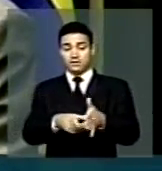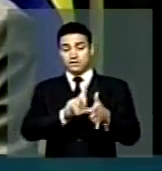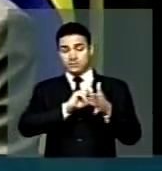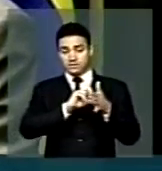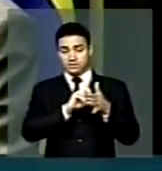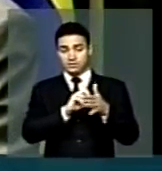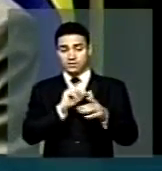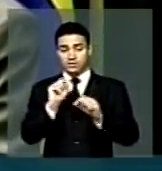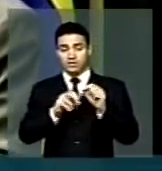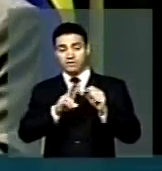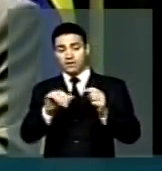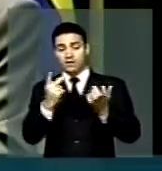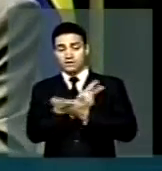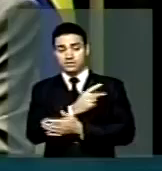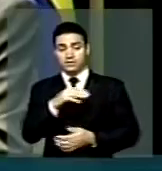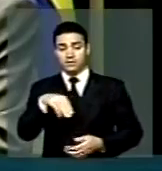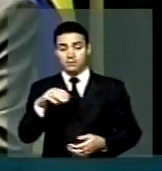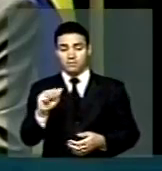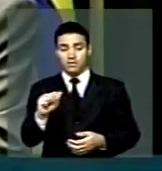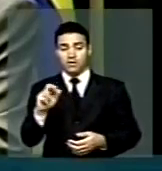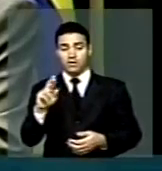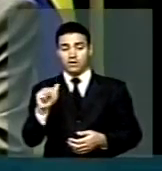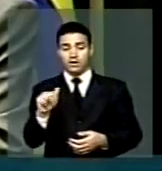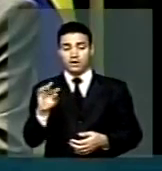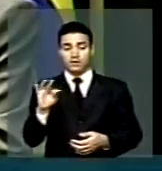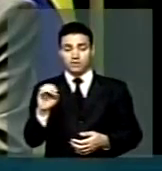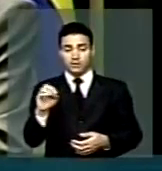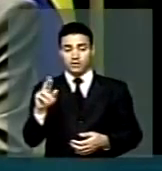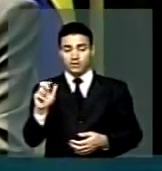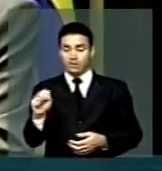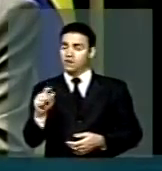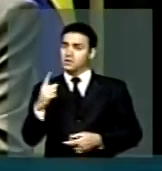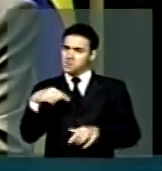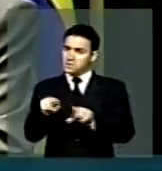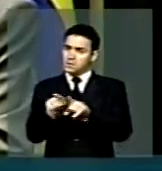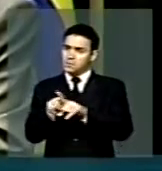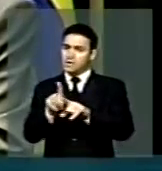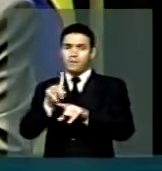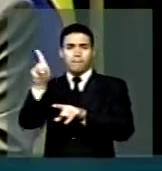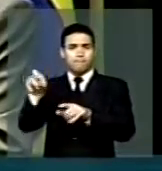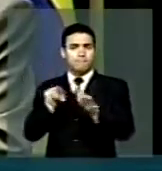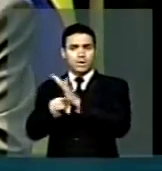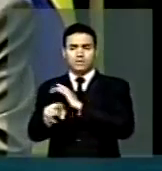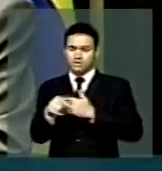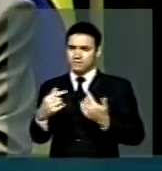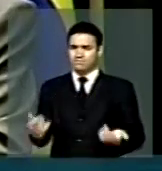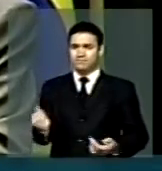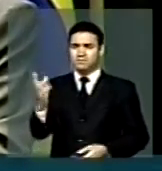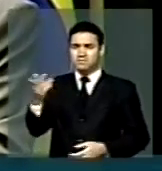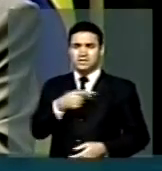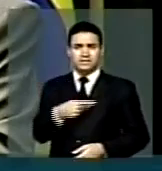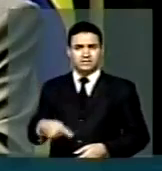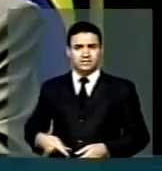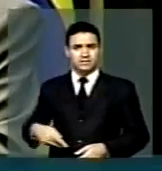dia haveria moratória. Eu ainda objetei ao presidente Sarney, na época, me recordo, presidente, moratória é algo